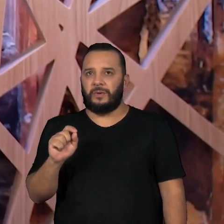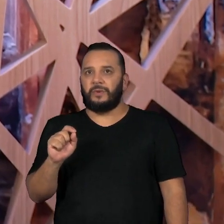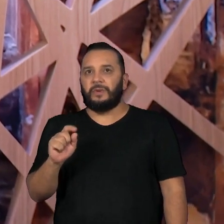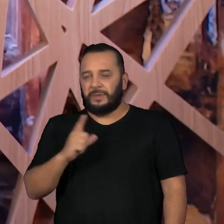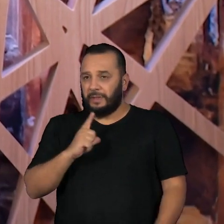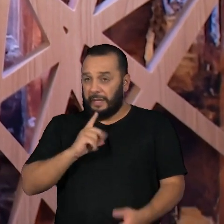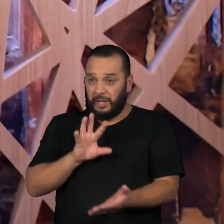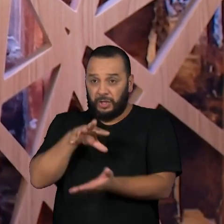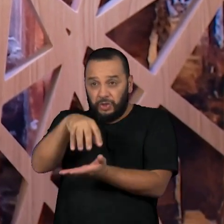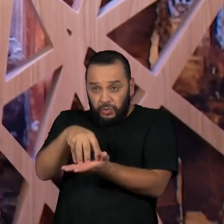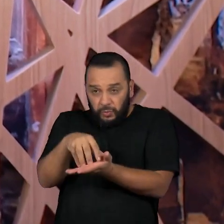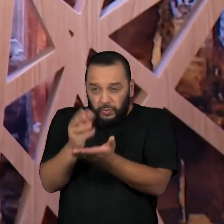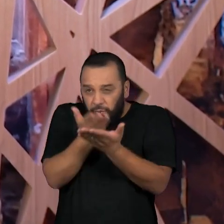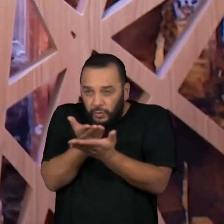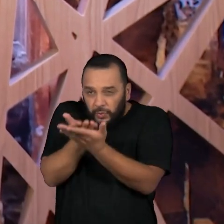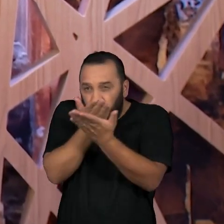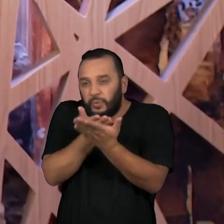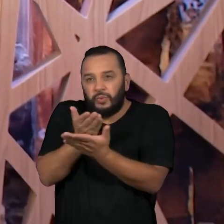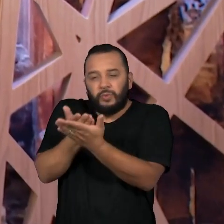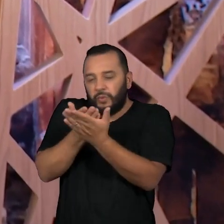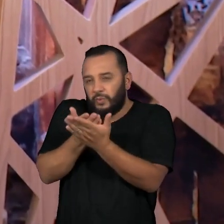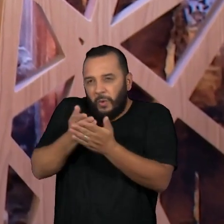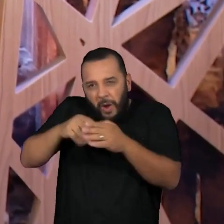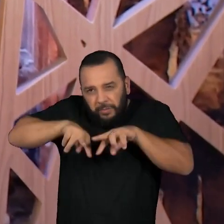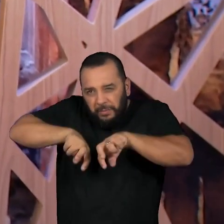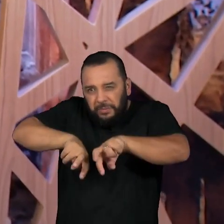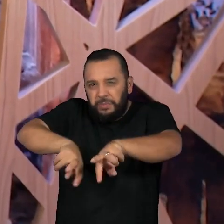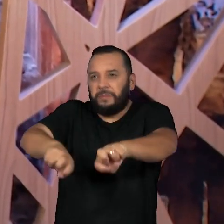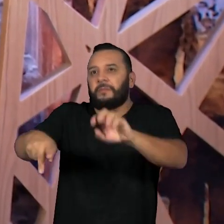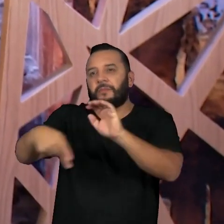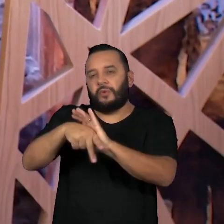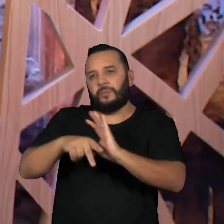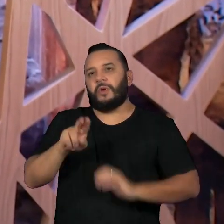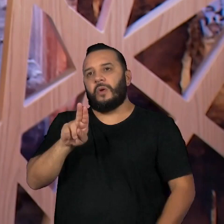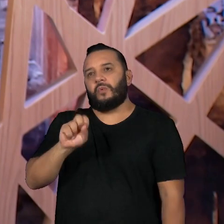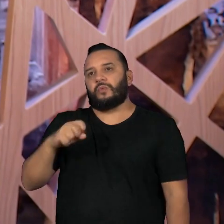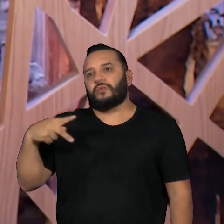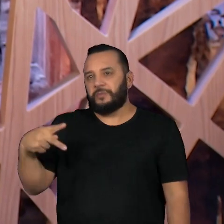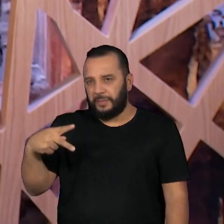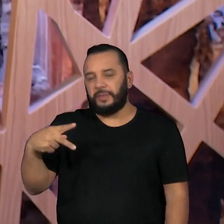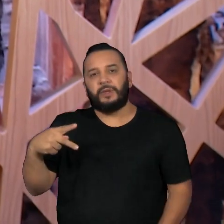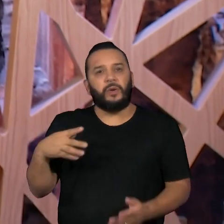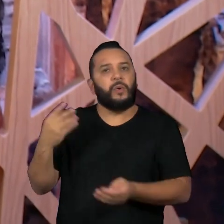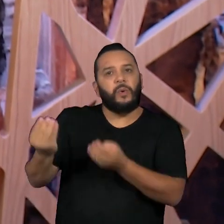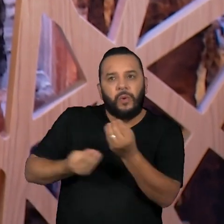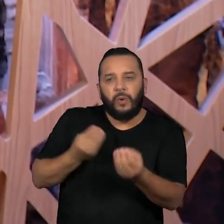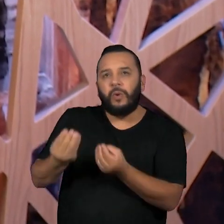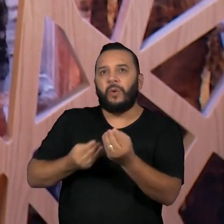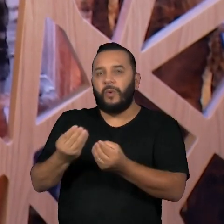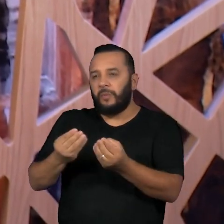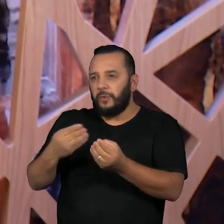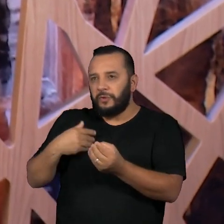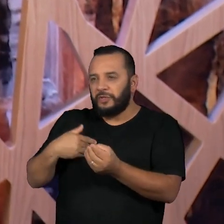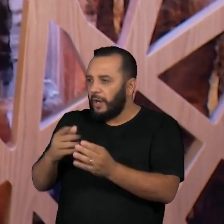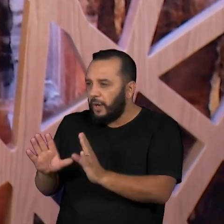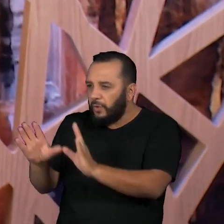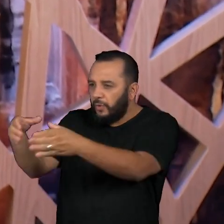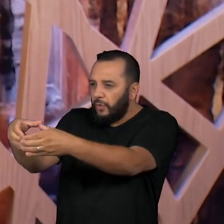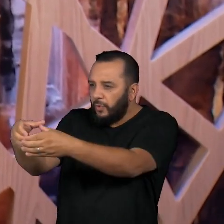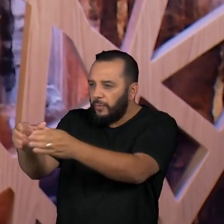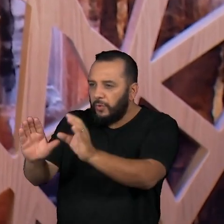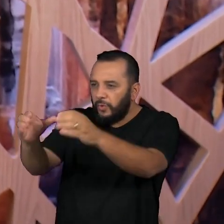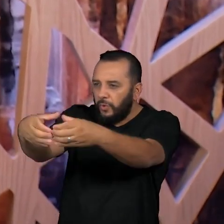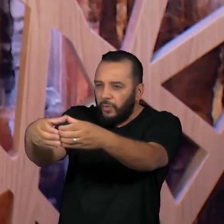Instituto de Estudos Avançados da USP a pensar como mapear coletivos e pensar, inclusive,